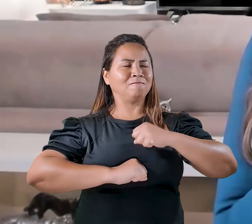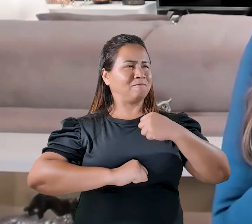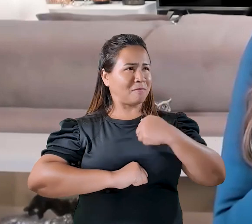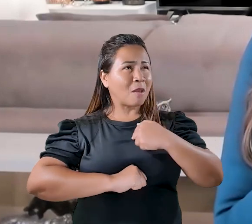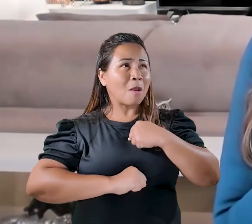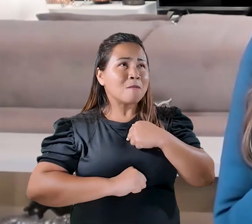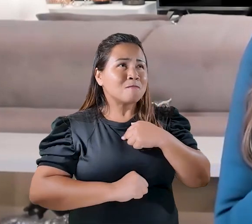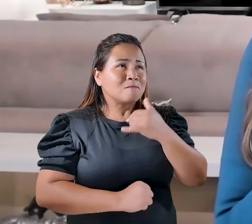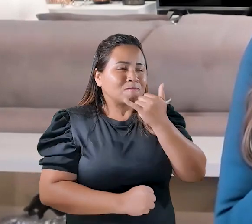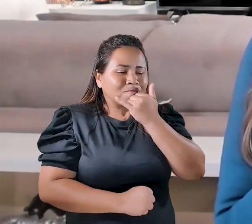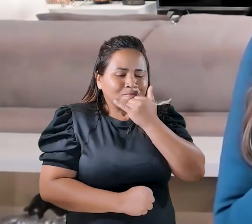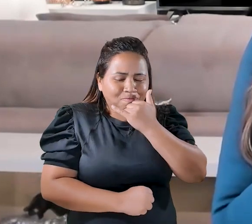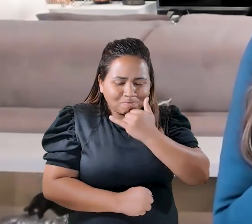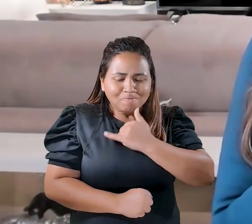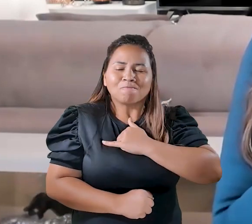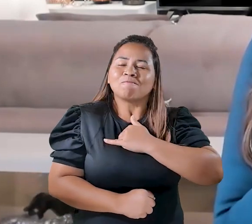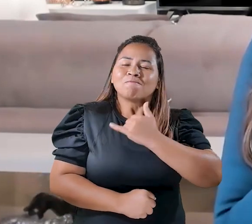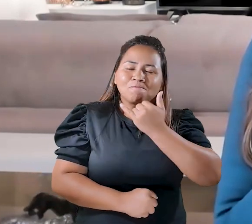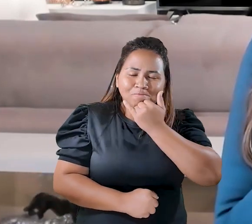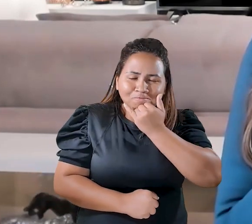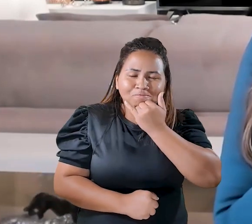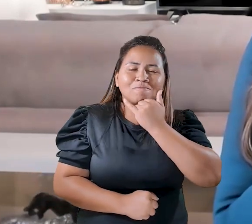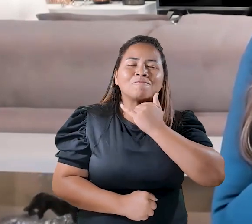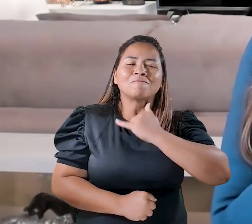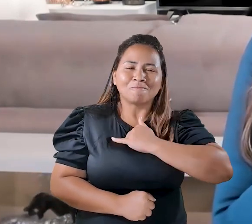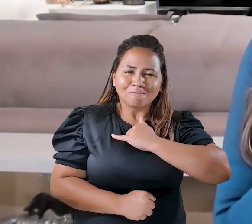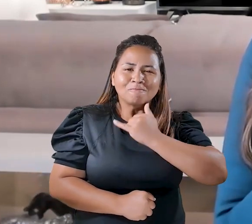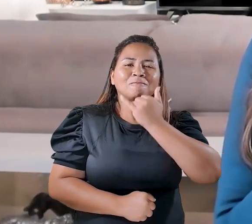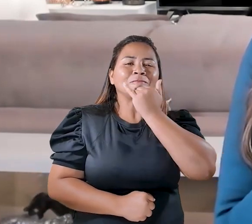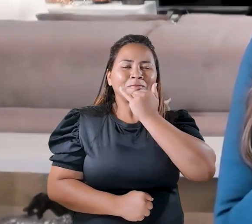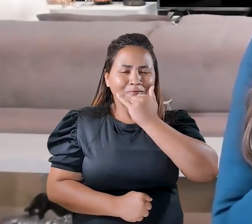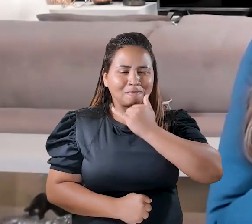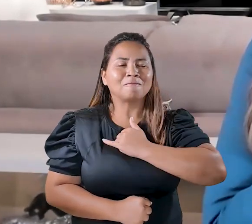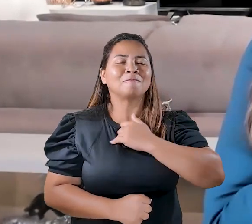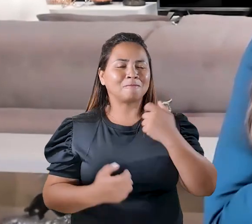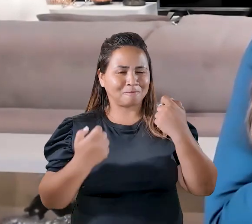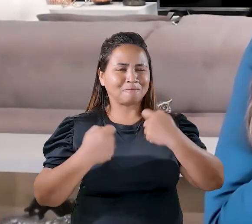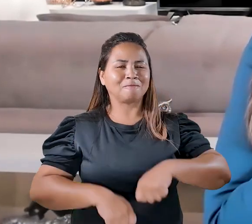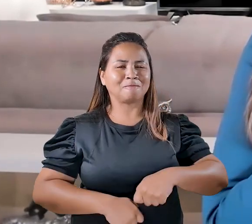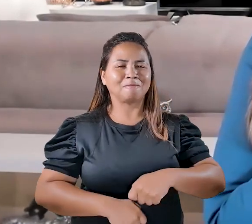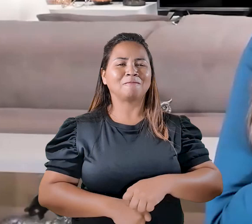perdoo. Eu me perdoo. Eu me perdoo, eu me perdoo.